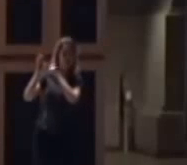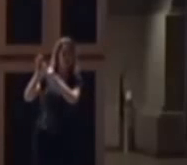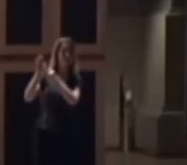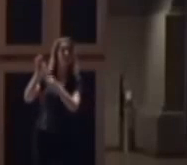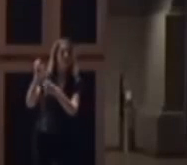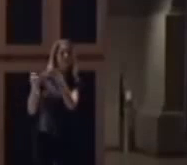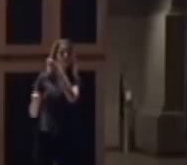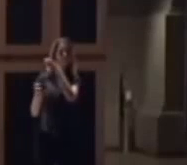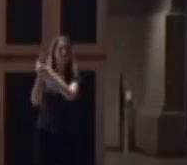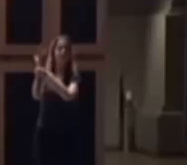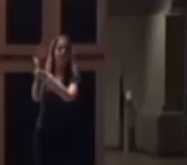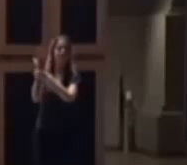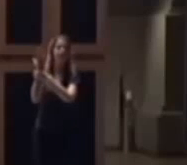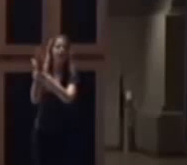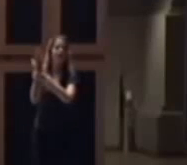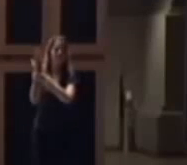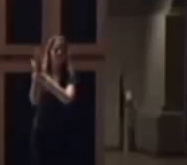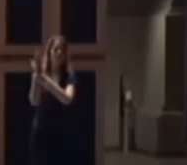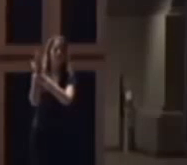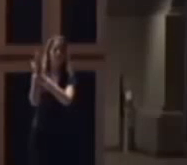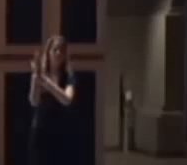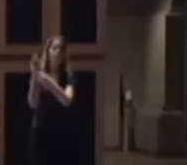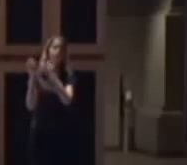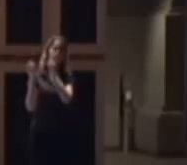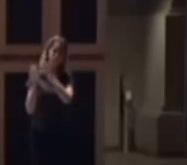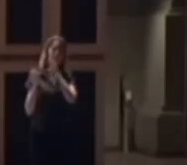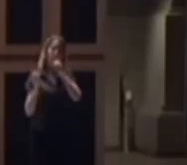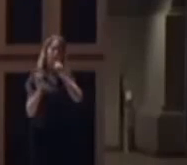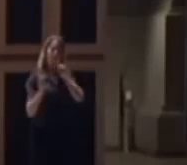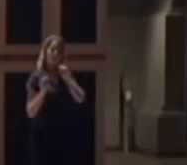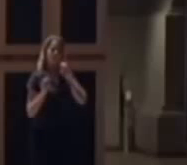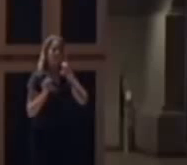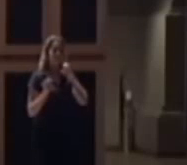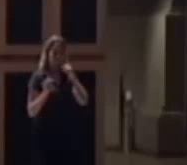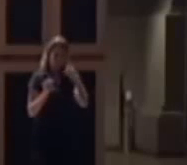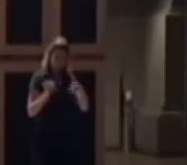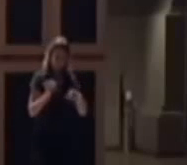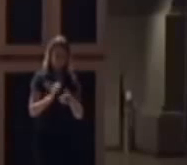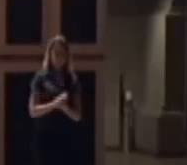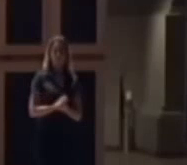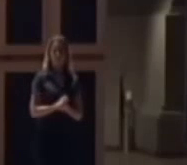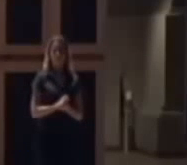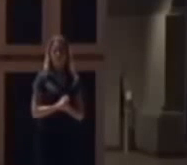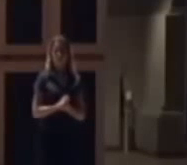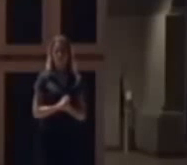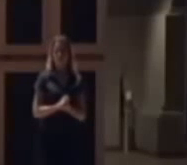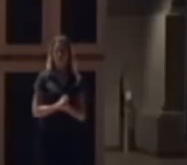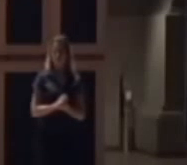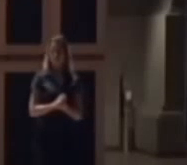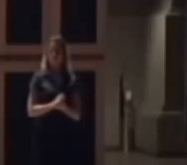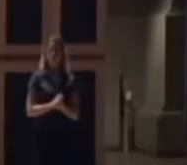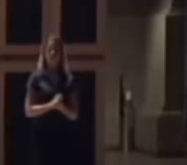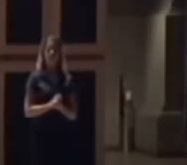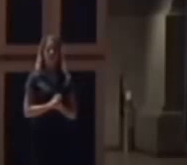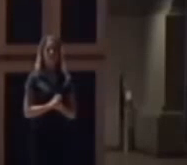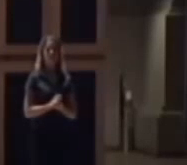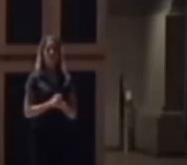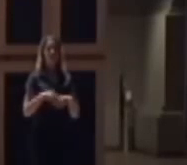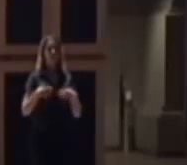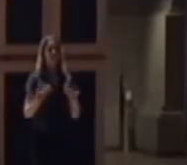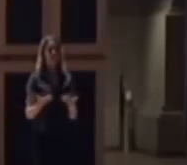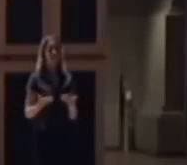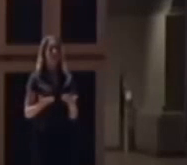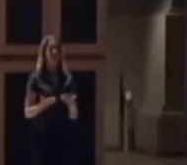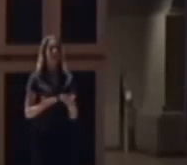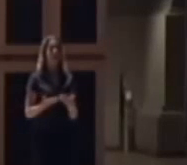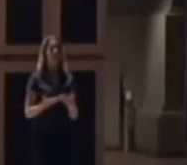criação, optou, naquele momento, então, só pela legislação de OSCIPES. Pode passar. E aí, a legislação,